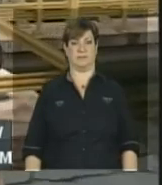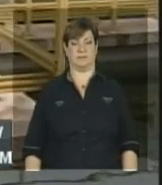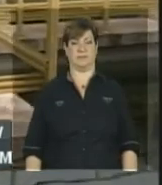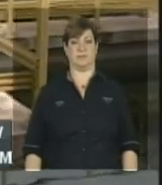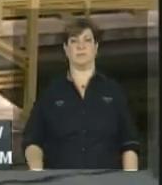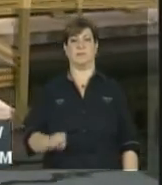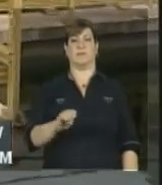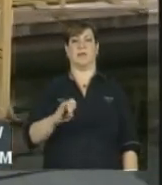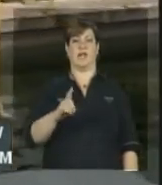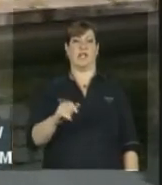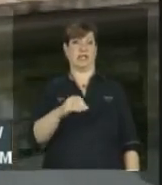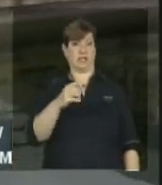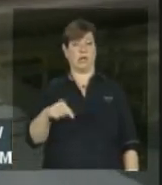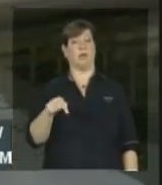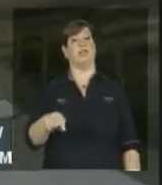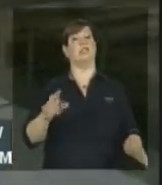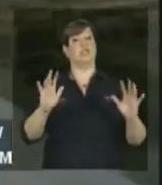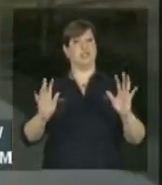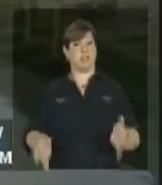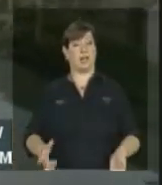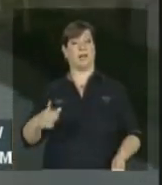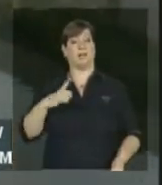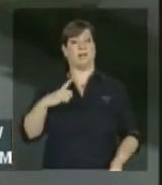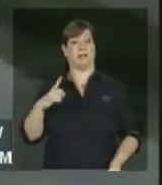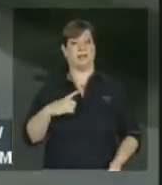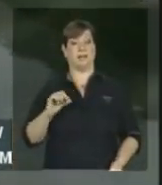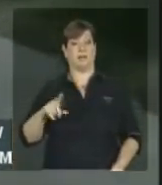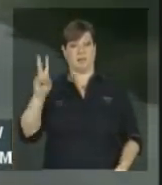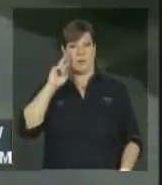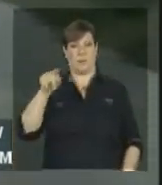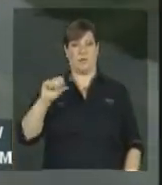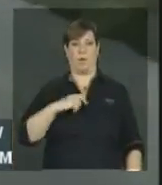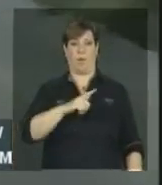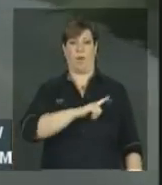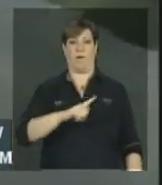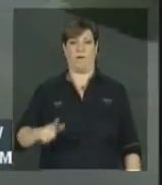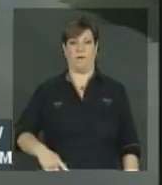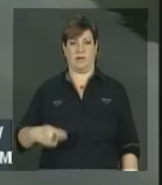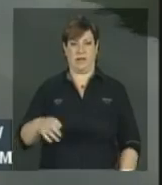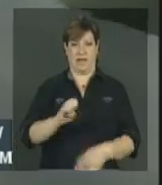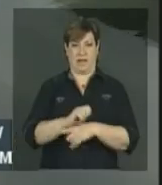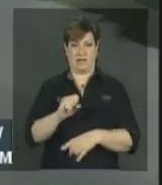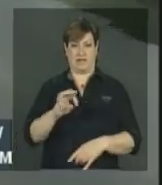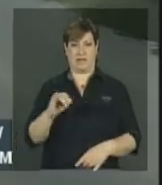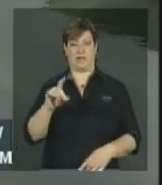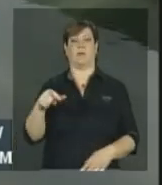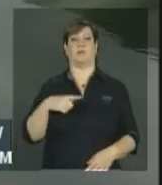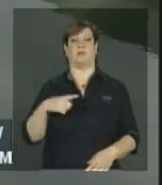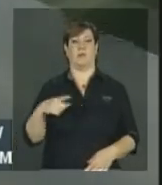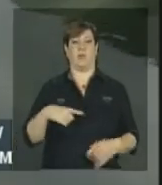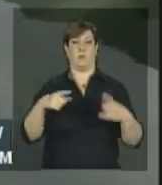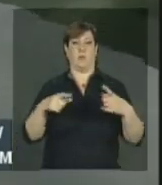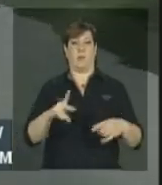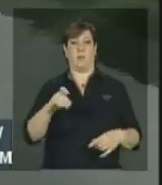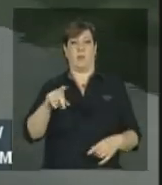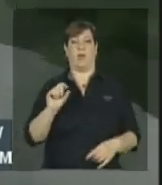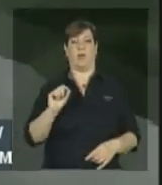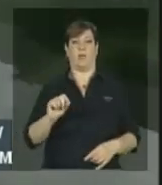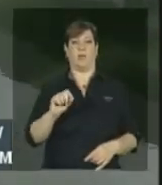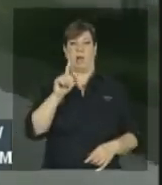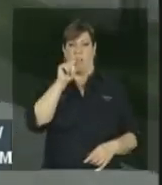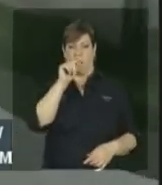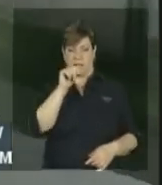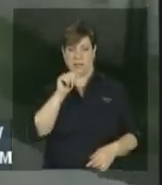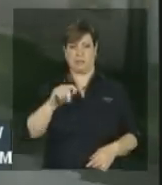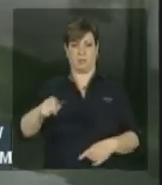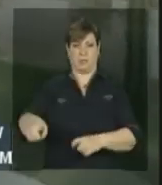O eixão, ele já proporciona, segundo o governo do estado, o desenvolvimento de um polo hidroagrícola nas áreas de Tabuleiro da bacia